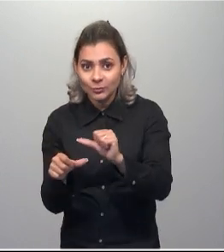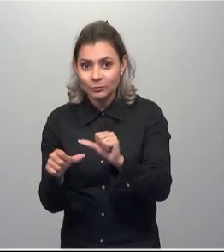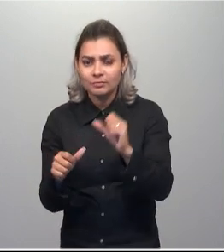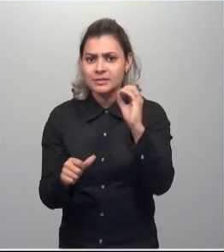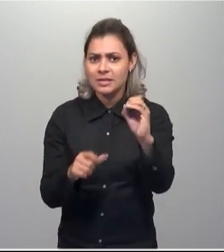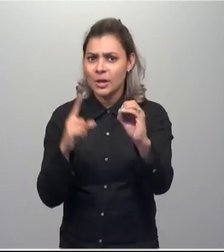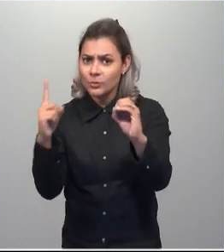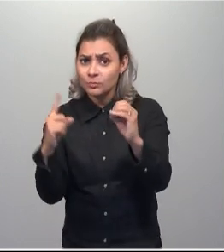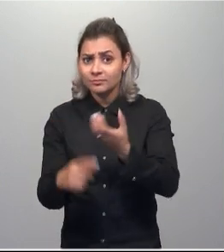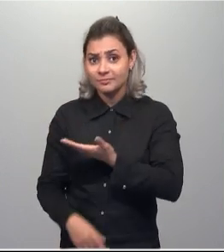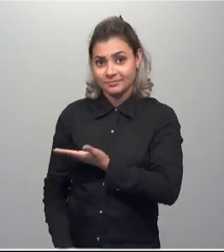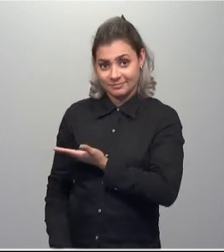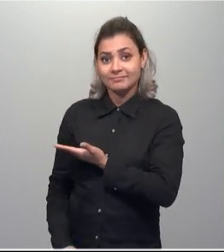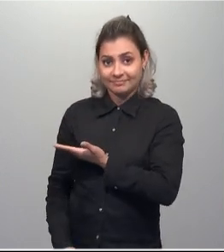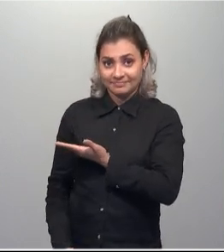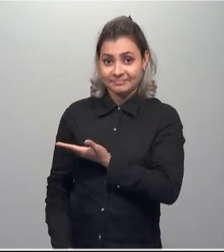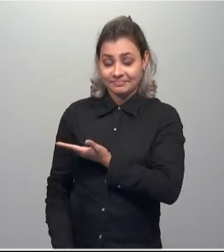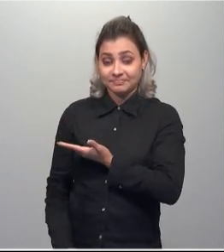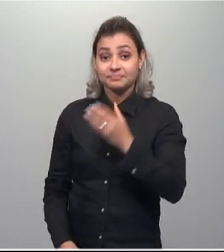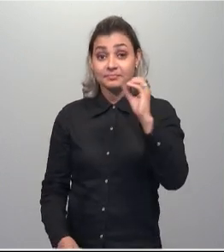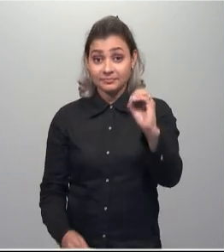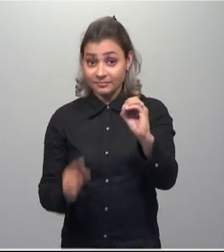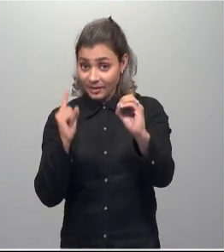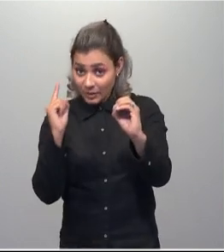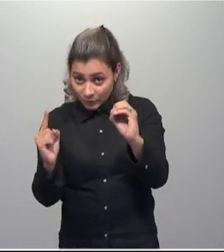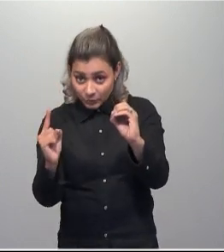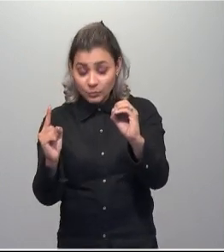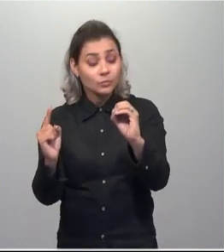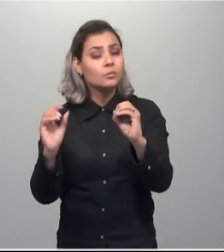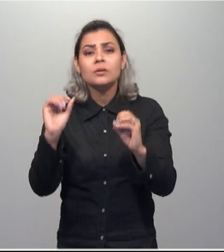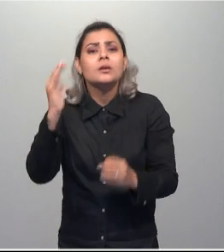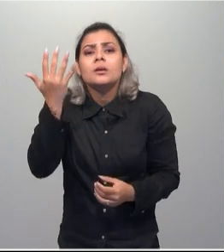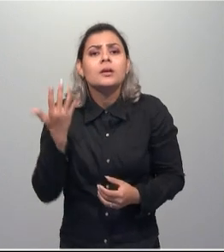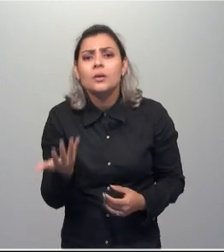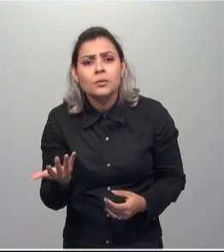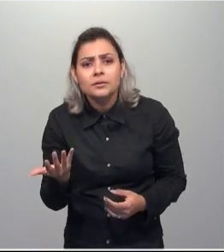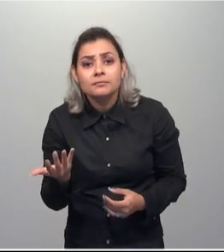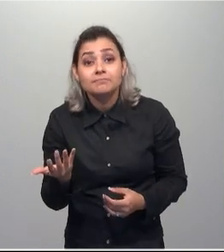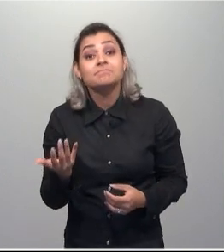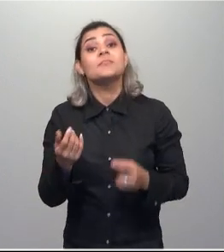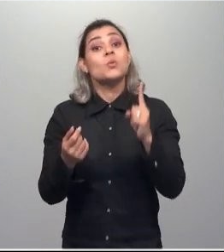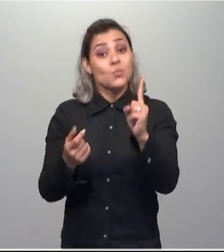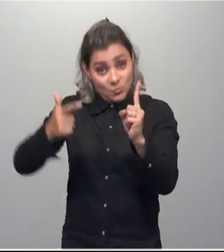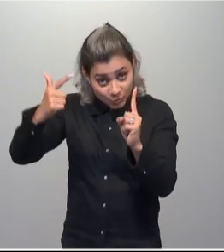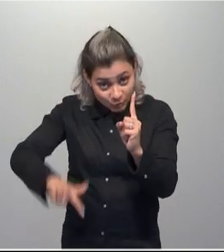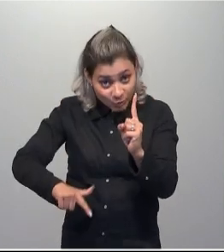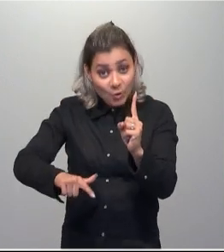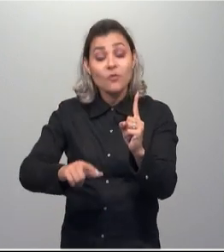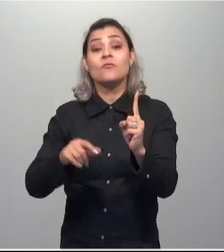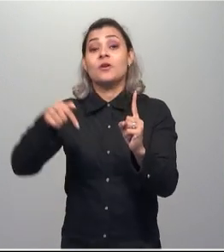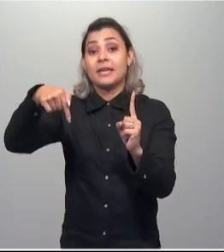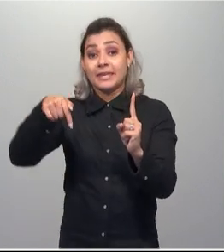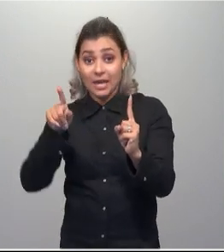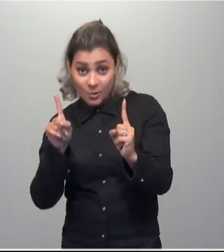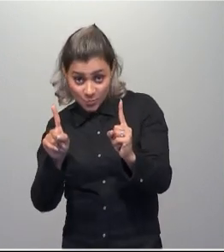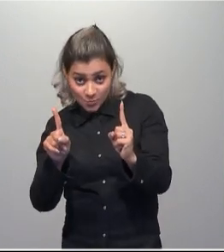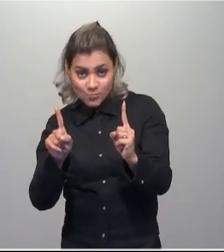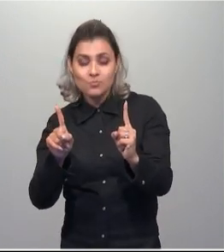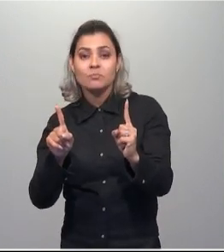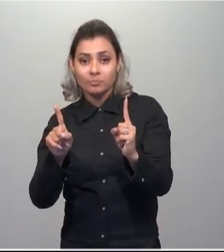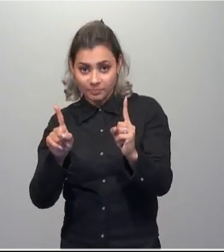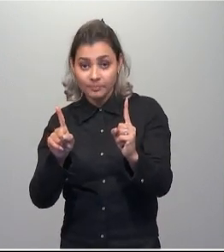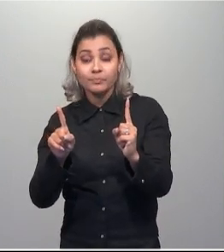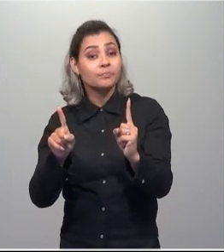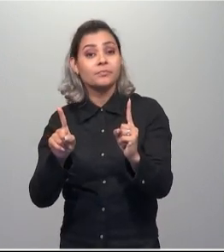tac a 0 1 0 1 0 1 que acontece de novo que é um o exclusivo que zero